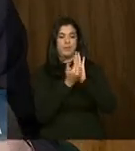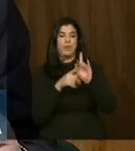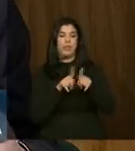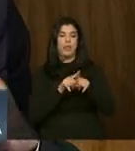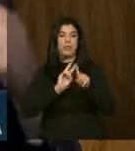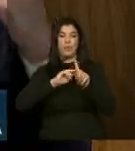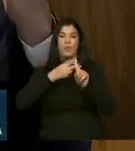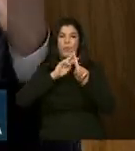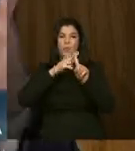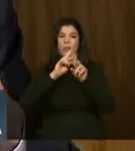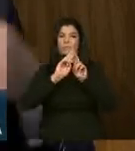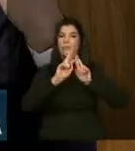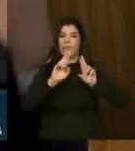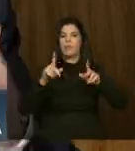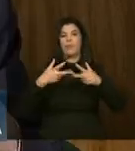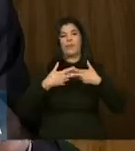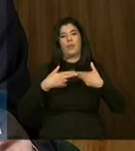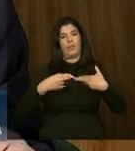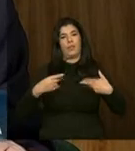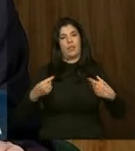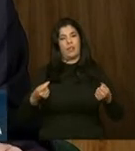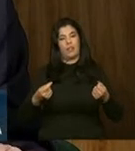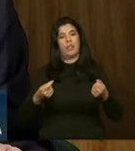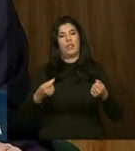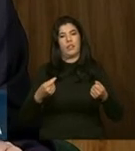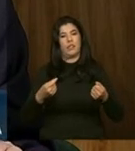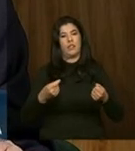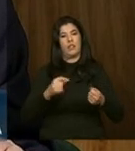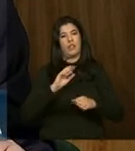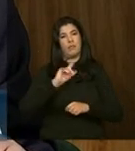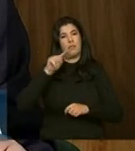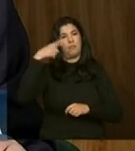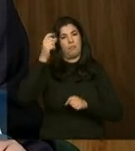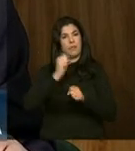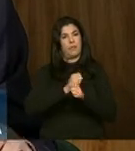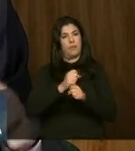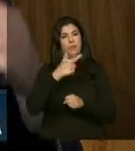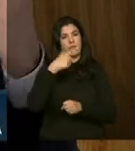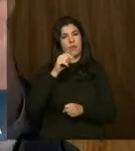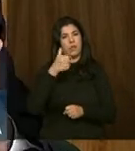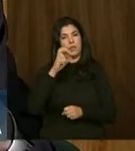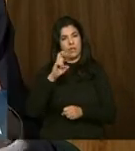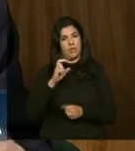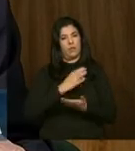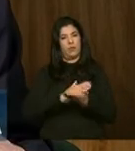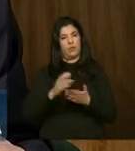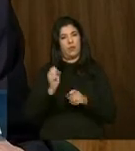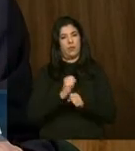implementando vários aspectos estruturais dessa agenda já em 2015, no início